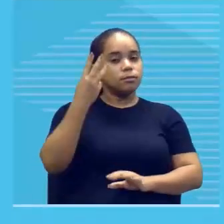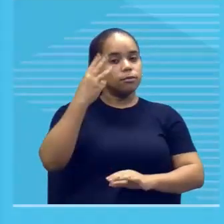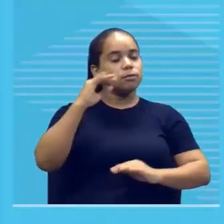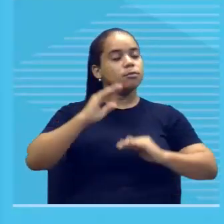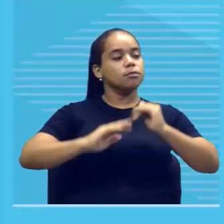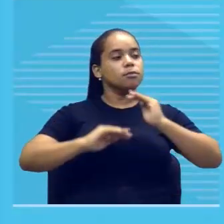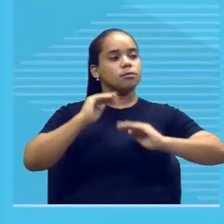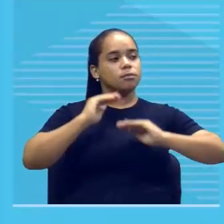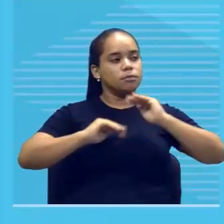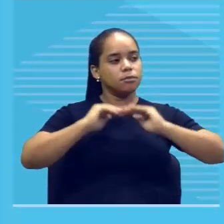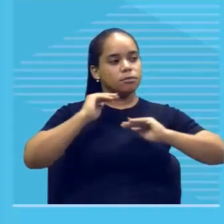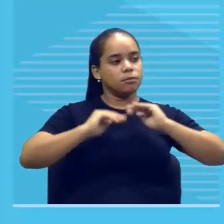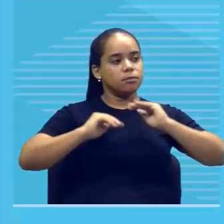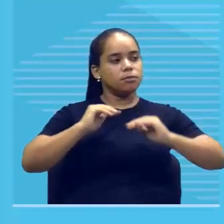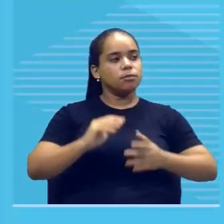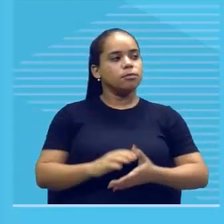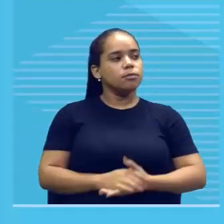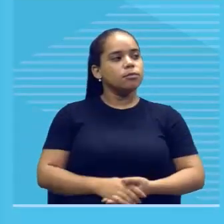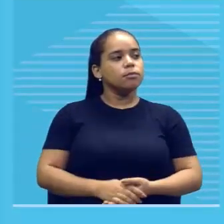funcionários